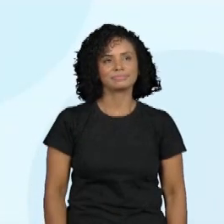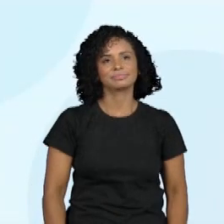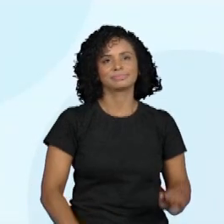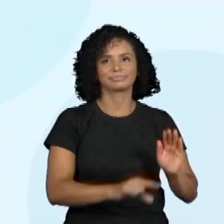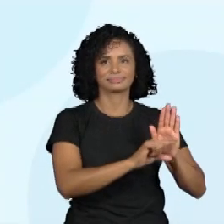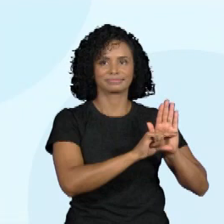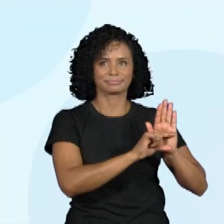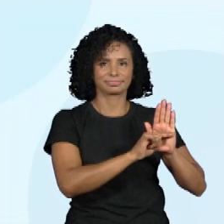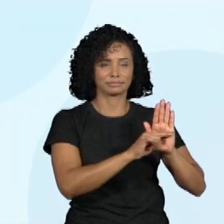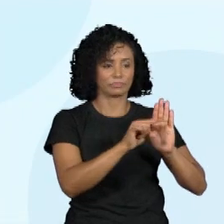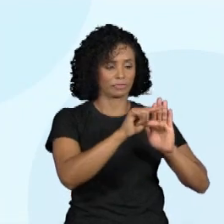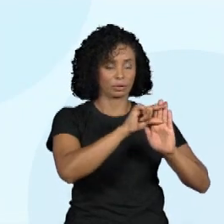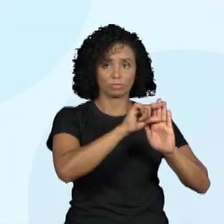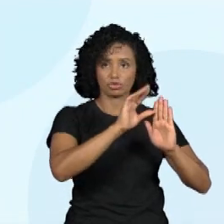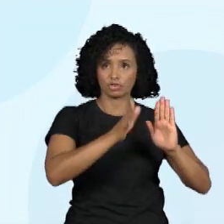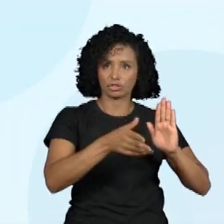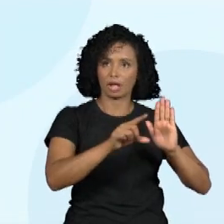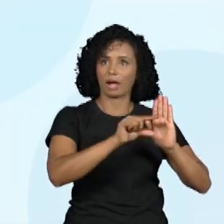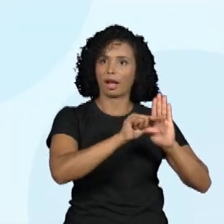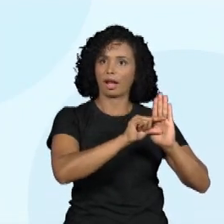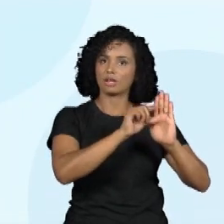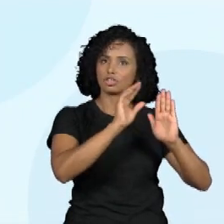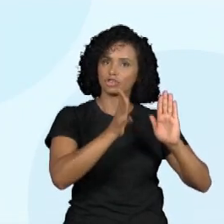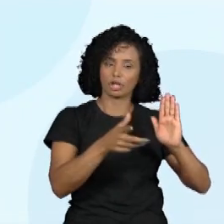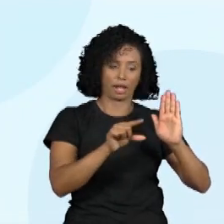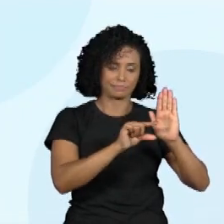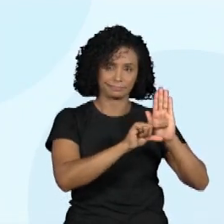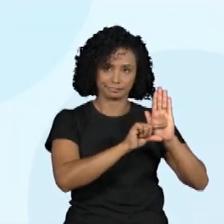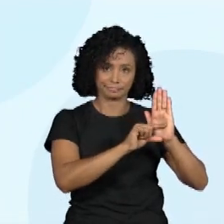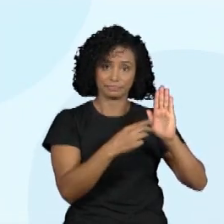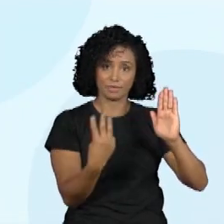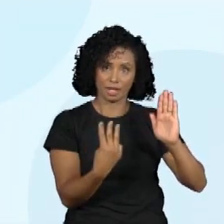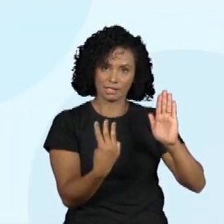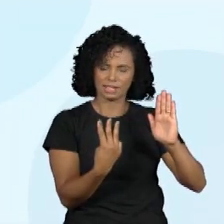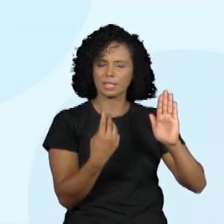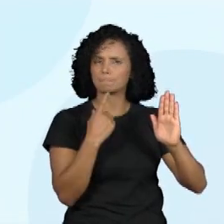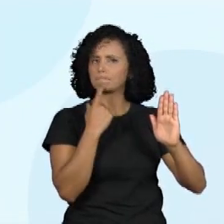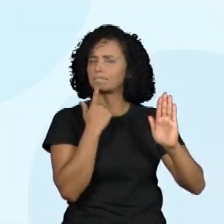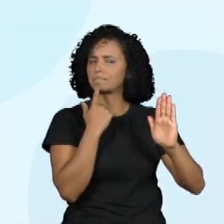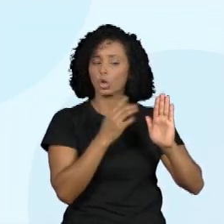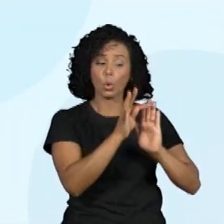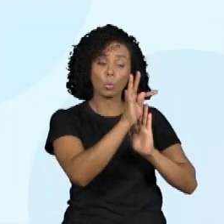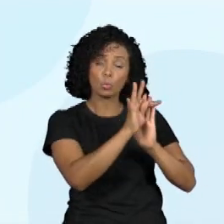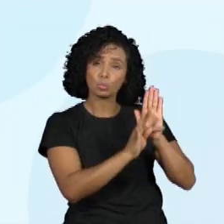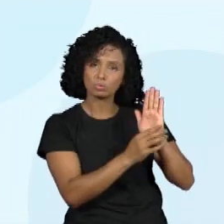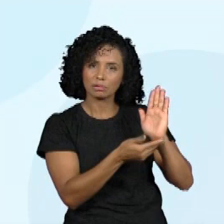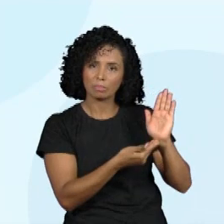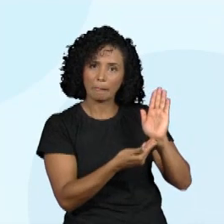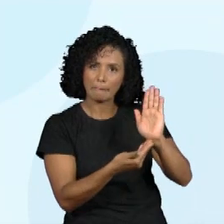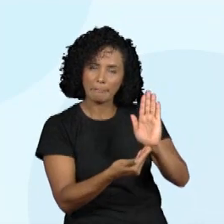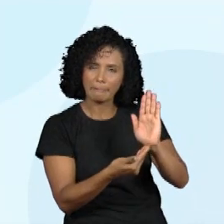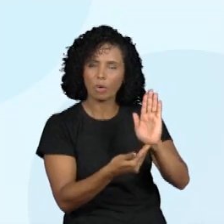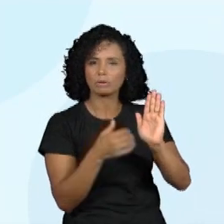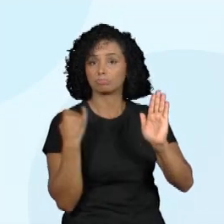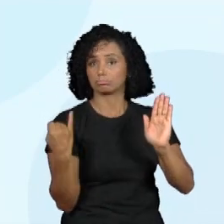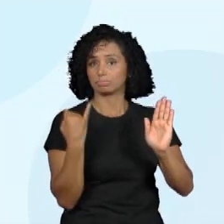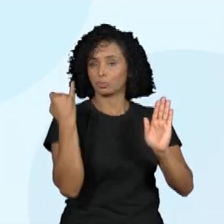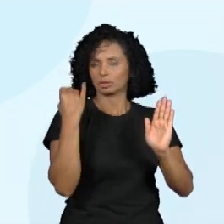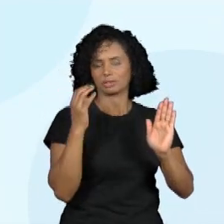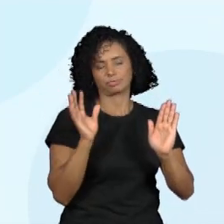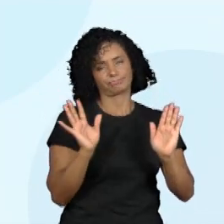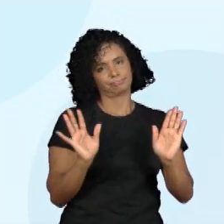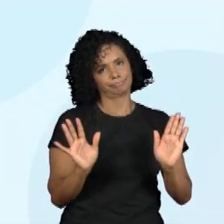Olha só, o texto não trouxe um item importante. Qual? Então, lembrando que o título